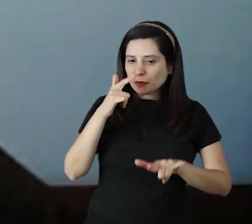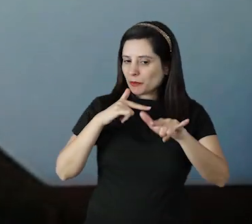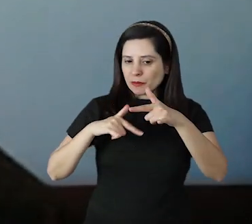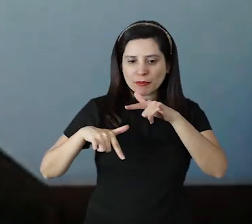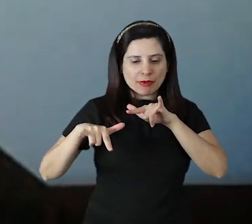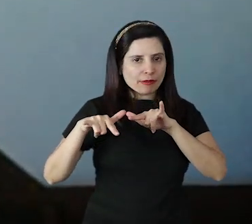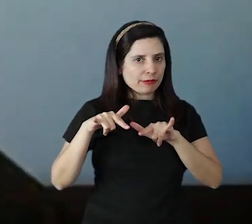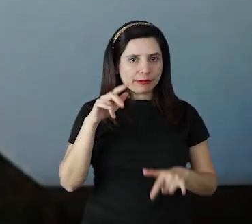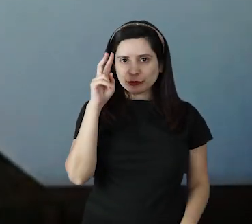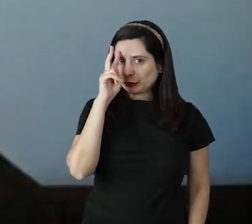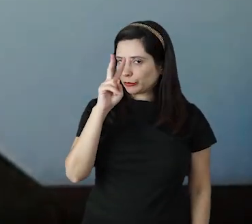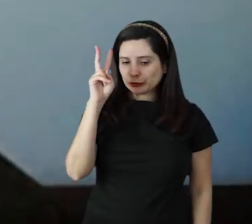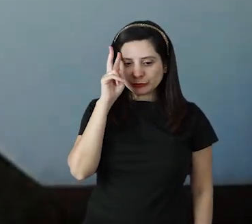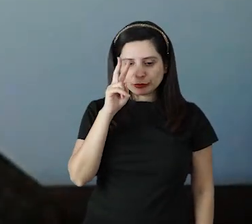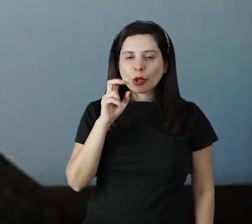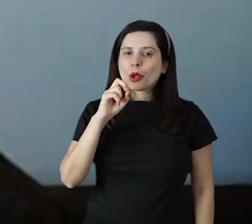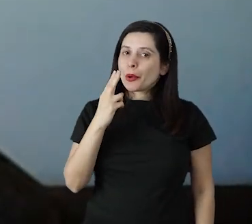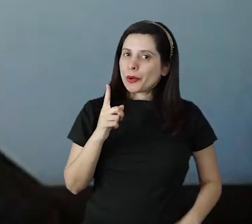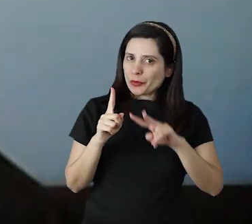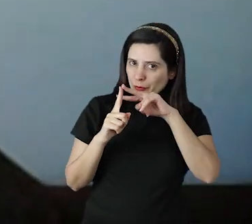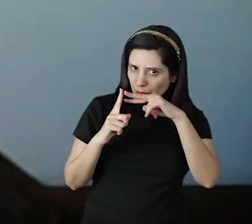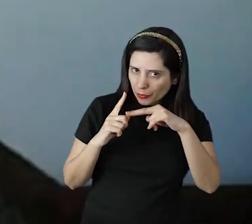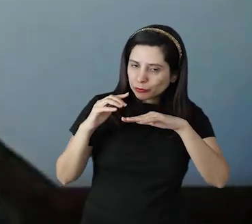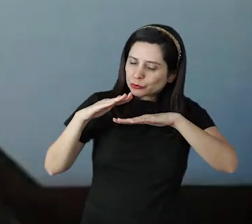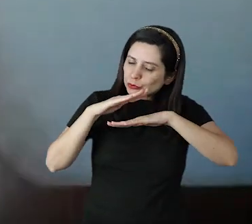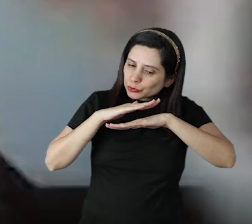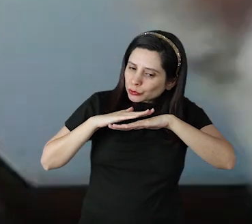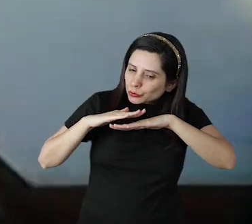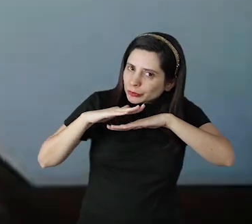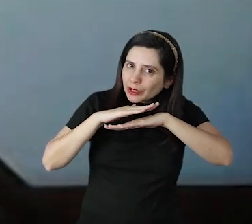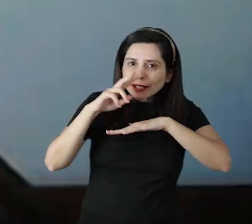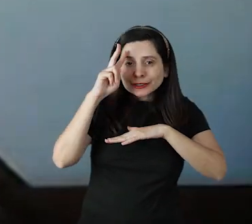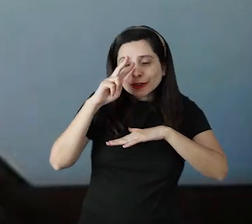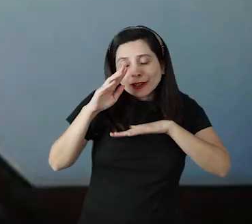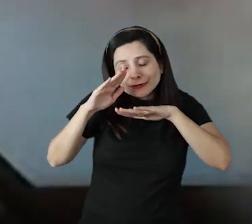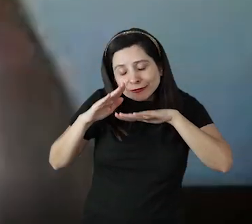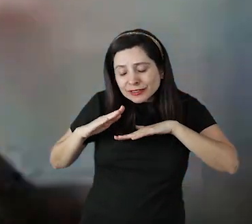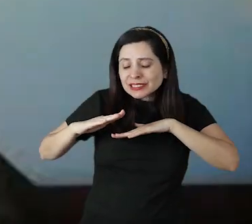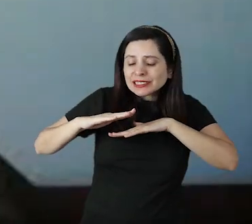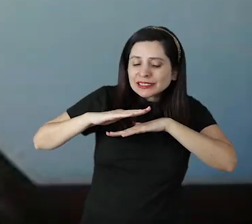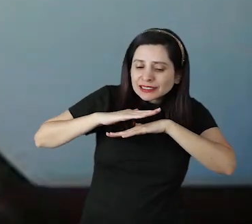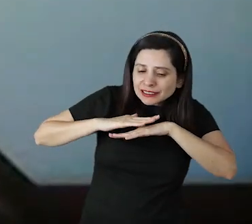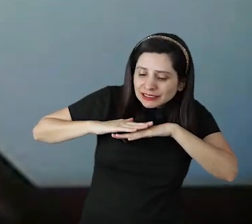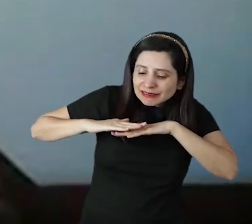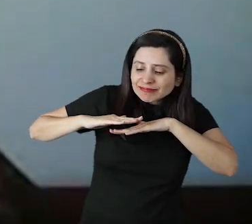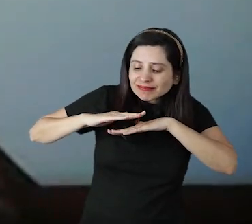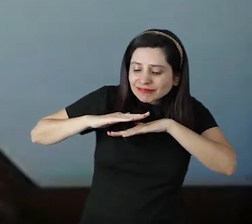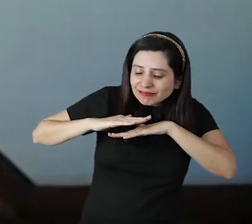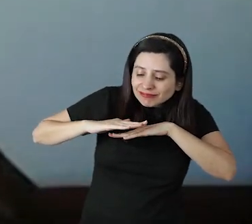a narrativa ou tem um ponto de vista muito superficial, a história sempre fica superficial, ela sempre fica